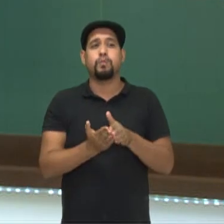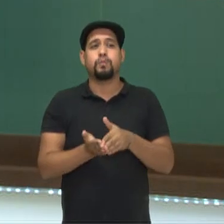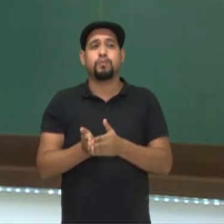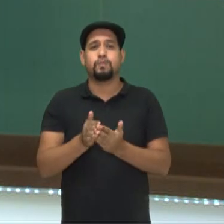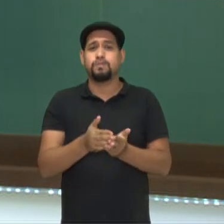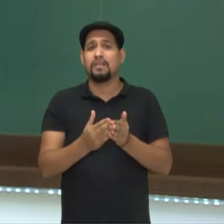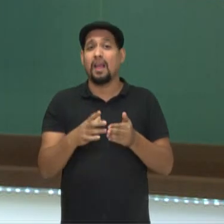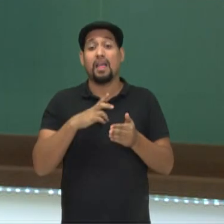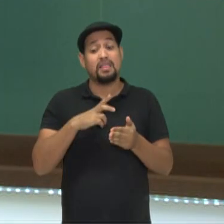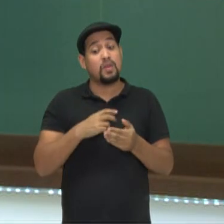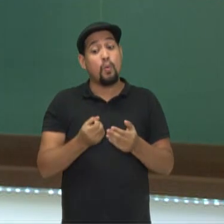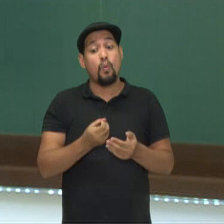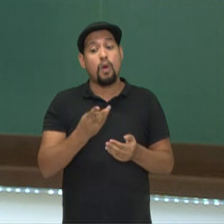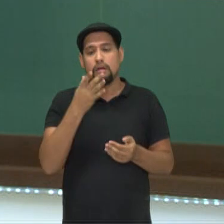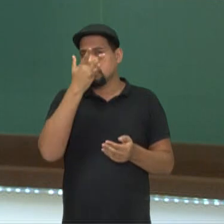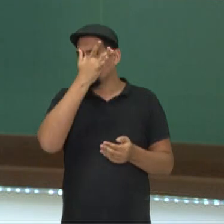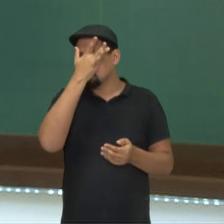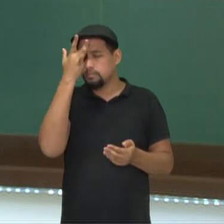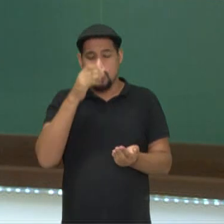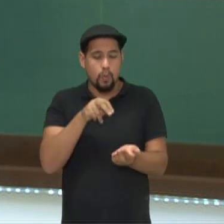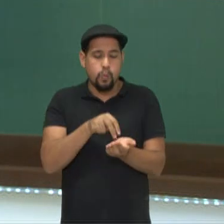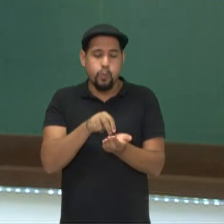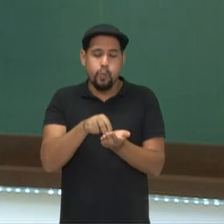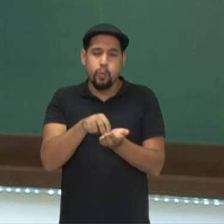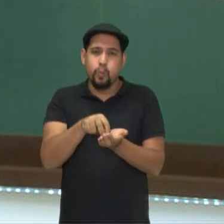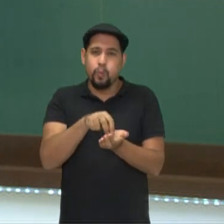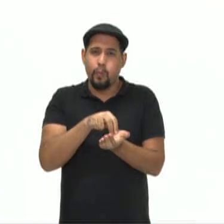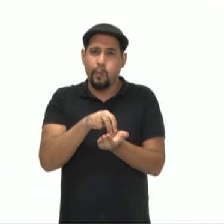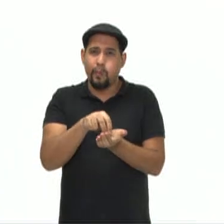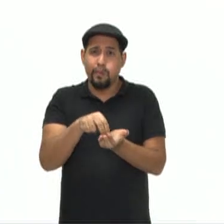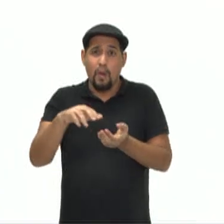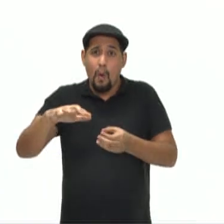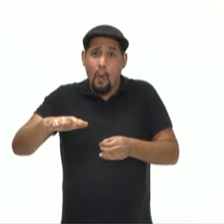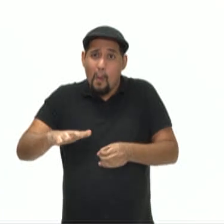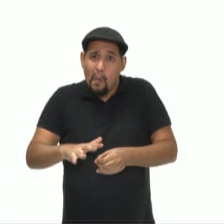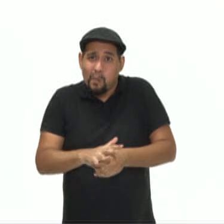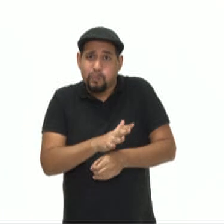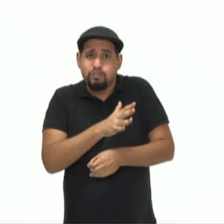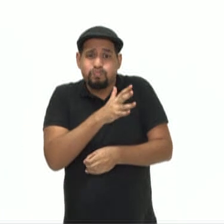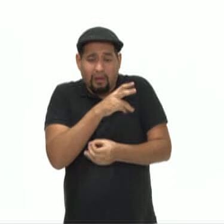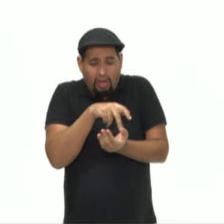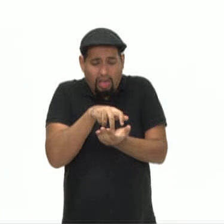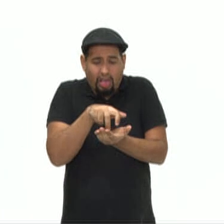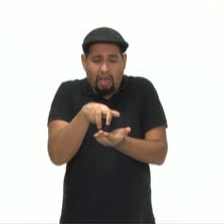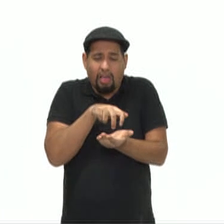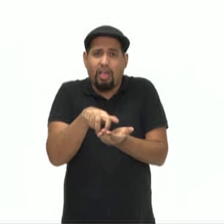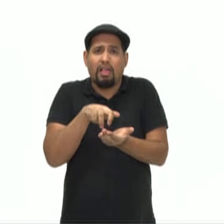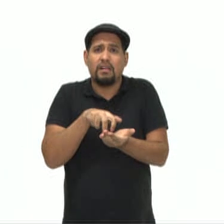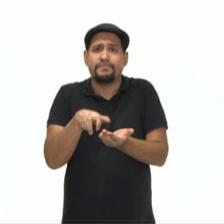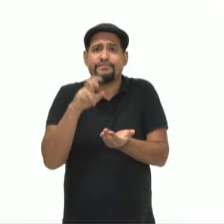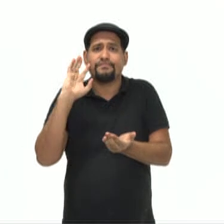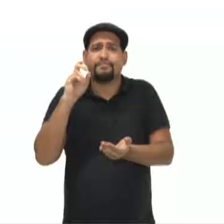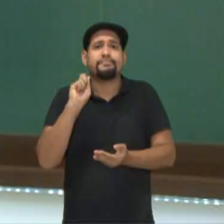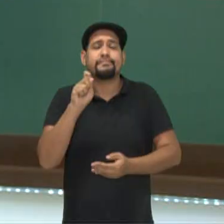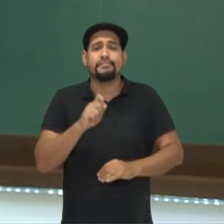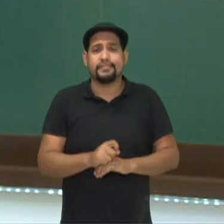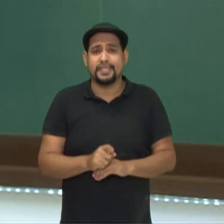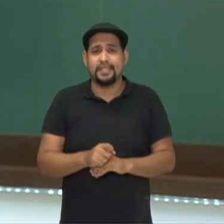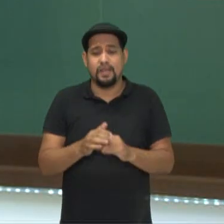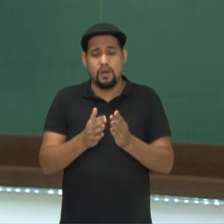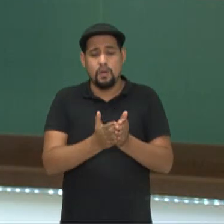um limite de pessoas a estar ali. E aqui, como você pode perceber, tem muita gente. O que acontece então?